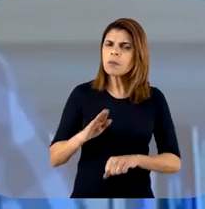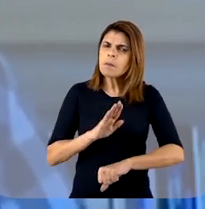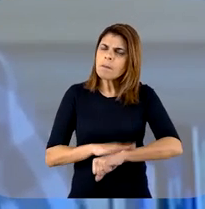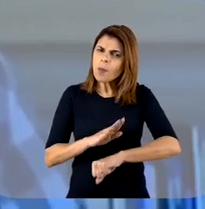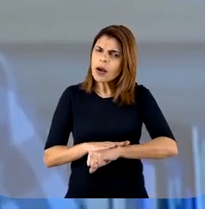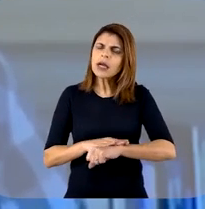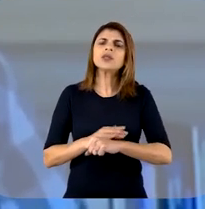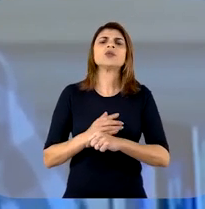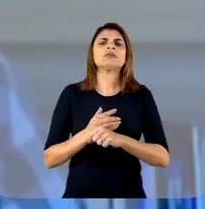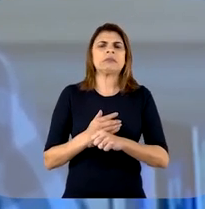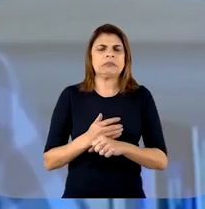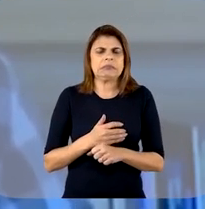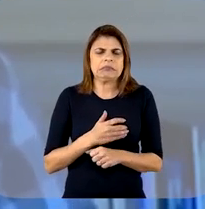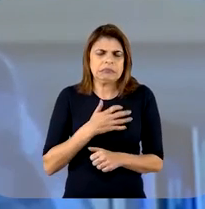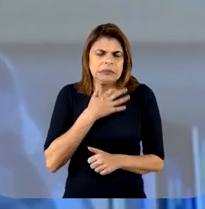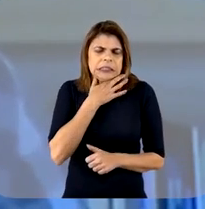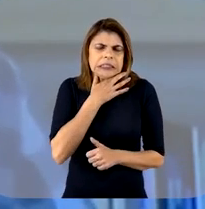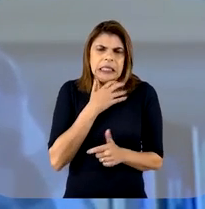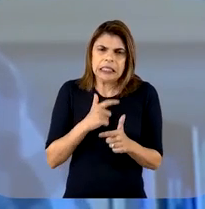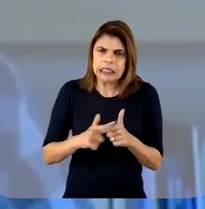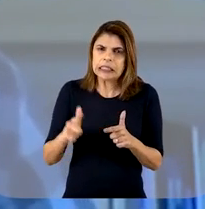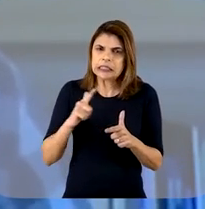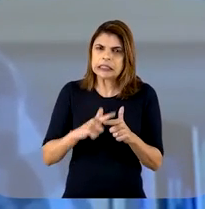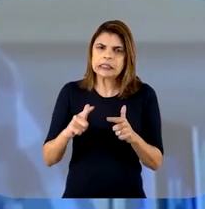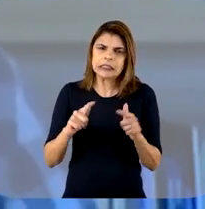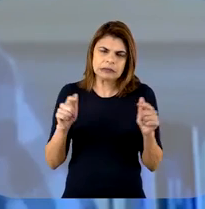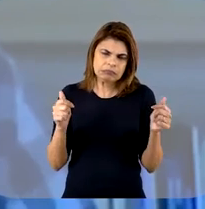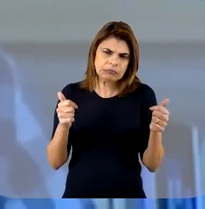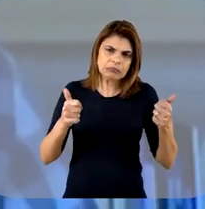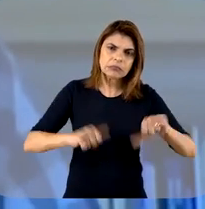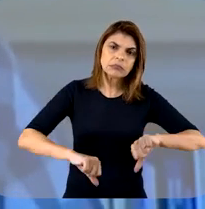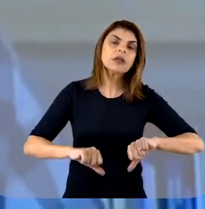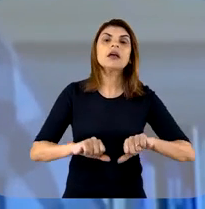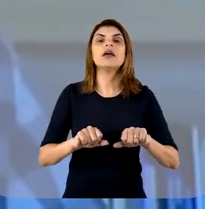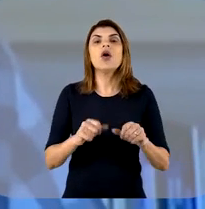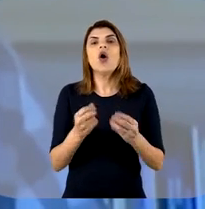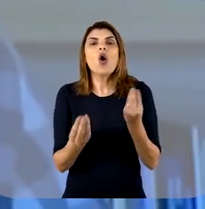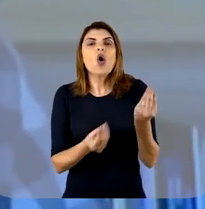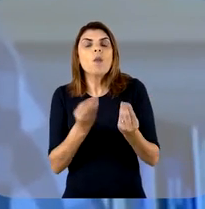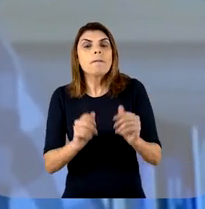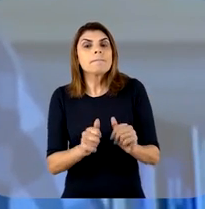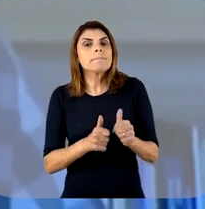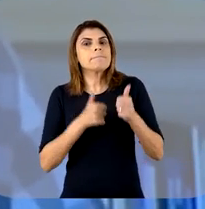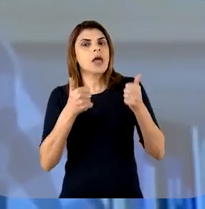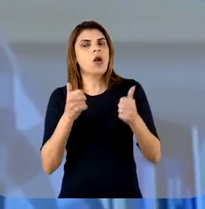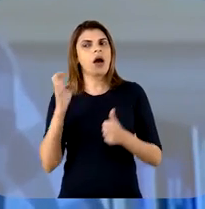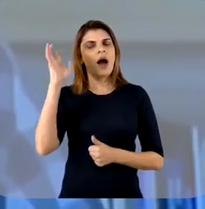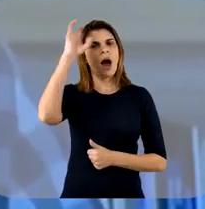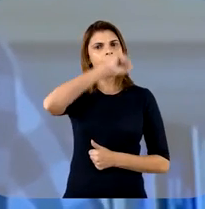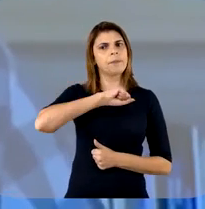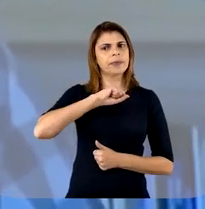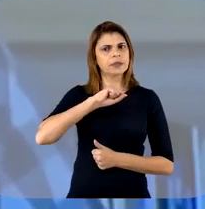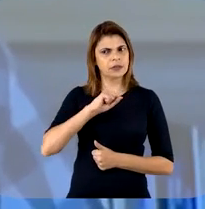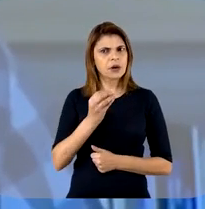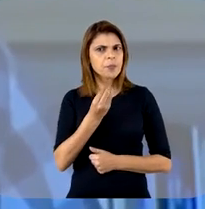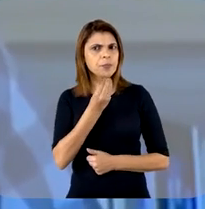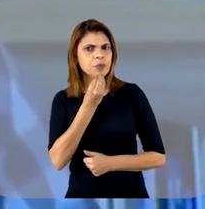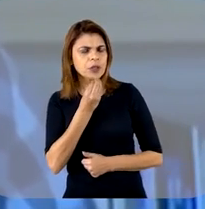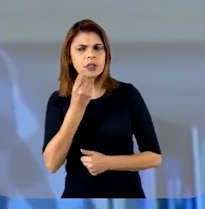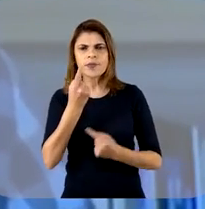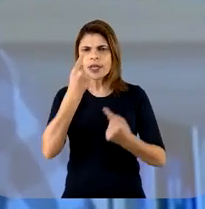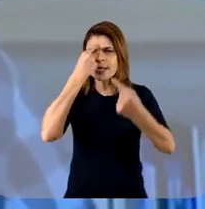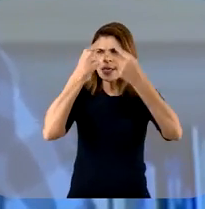crises sobrepostas, se quisermos assim definir, para melhorar algumas coisas. É possível ser criativo,